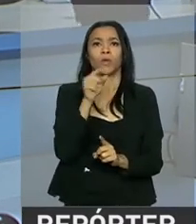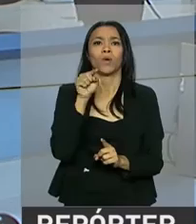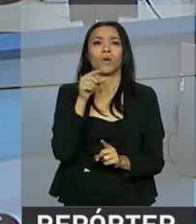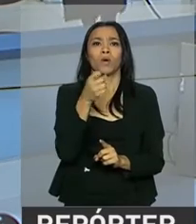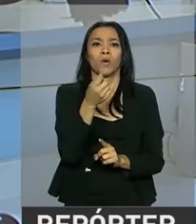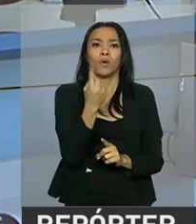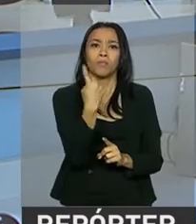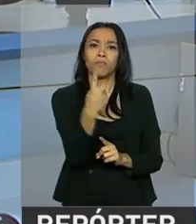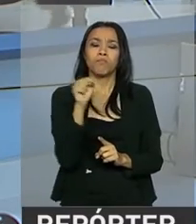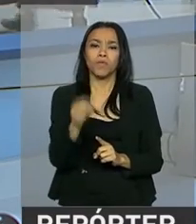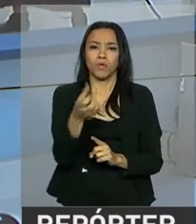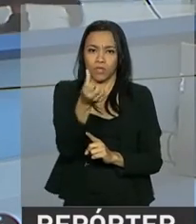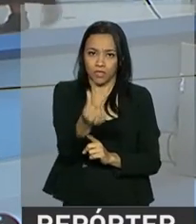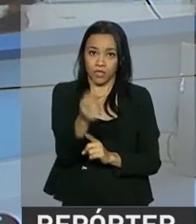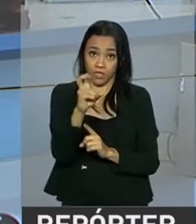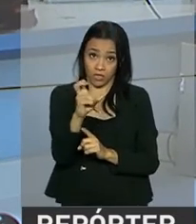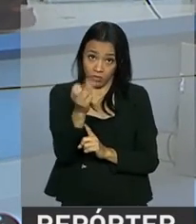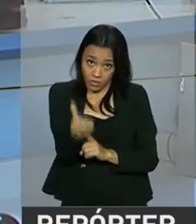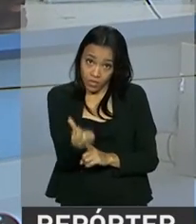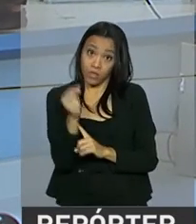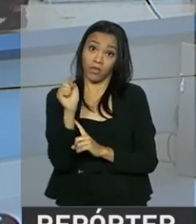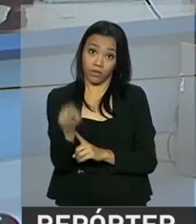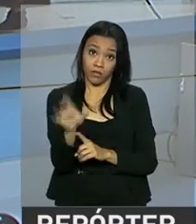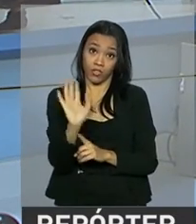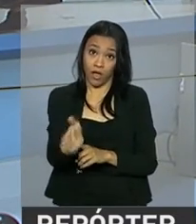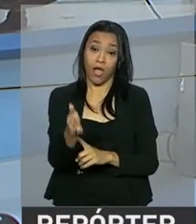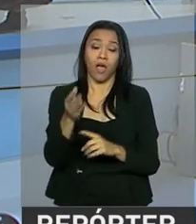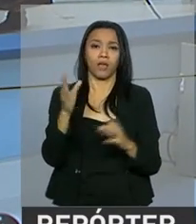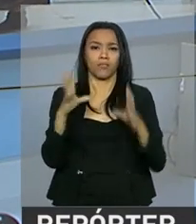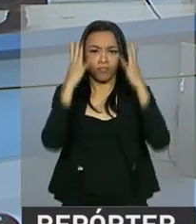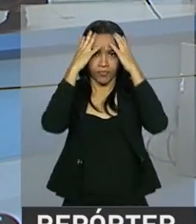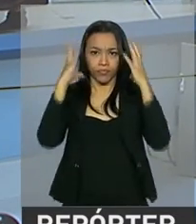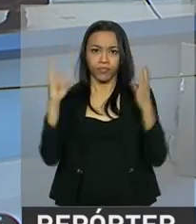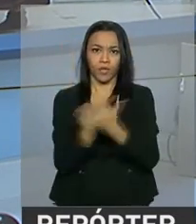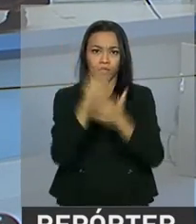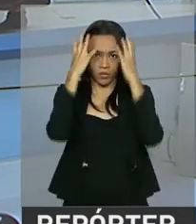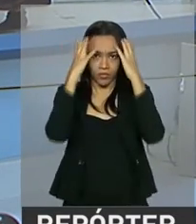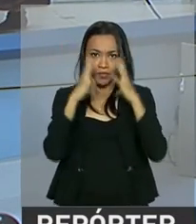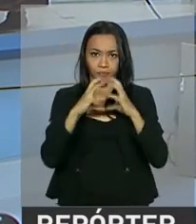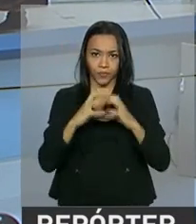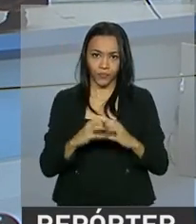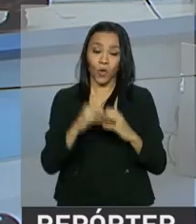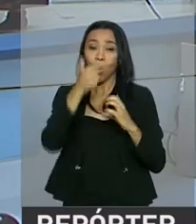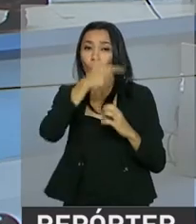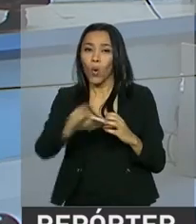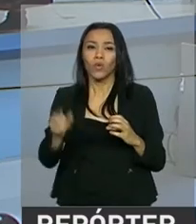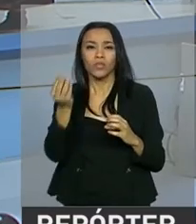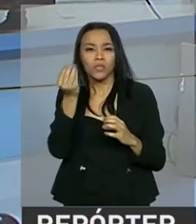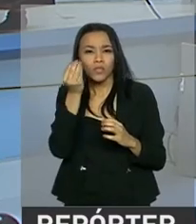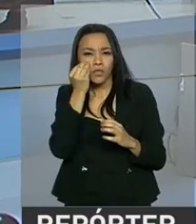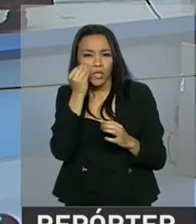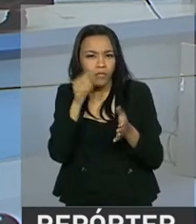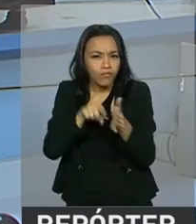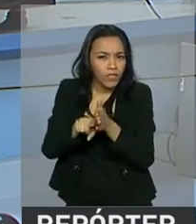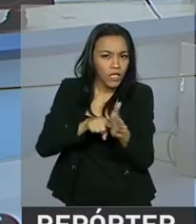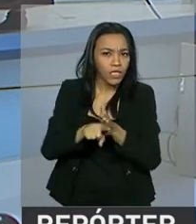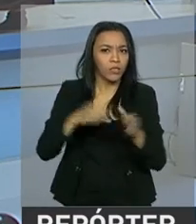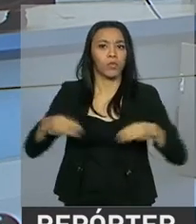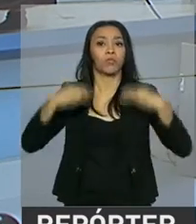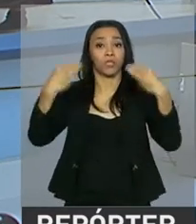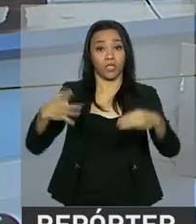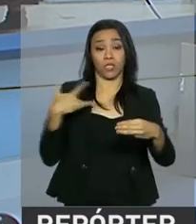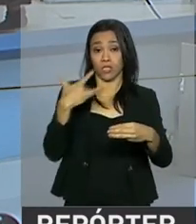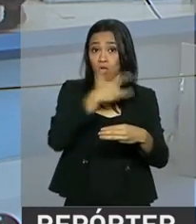de microcefalia no brasil outros 3 mil 130 casos suspeitos permanecem em investigação pelo ministério